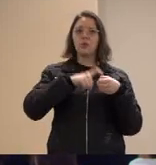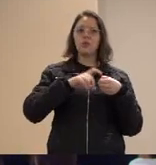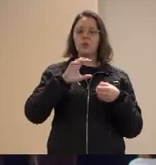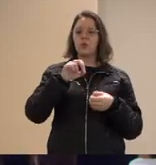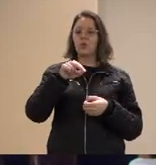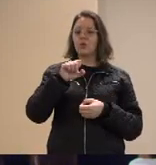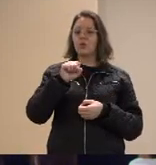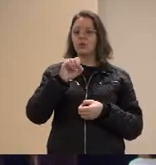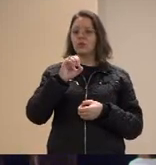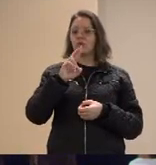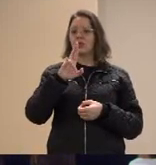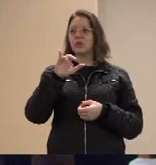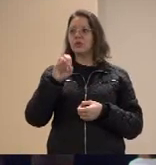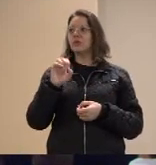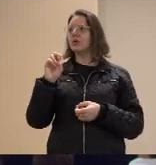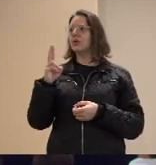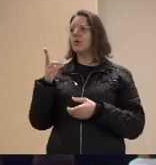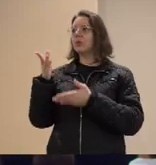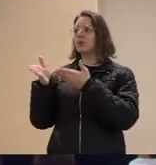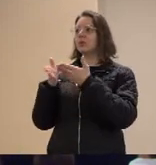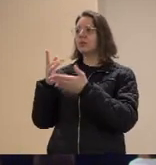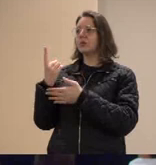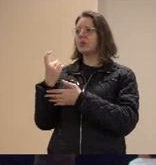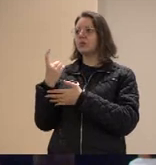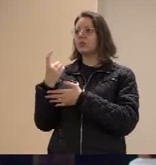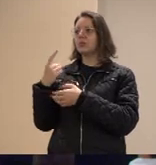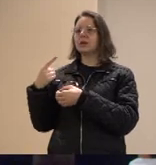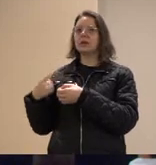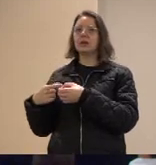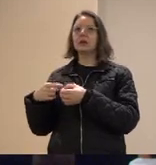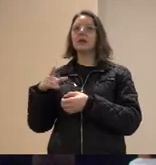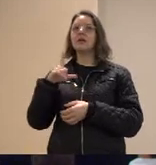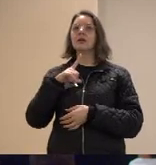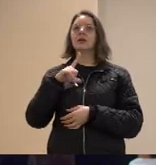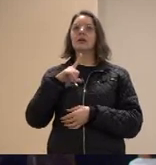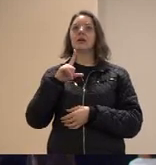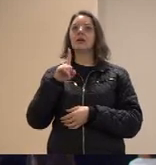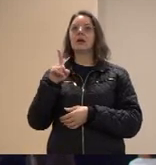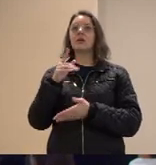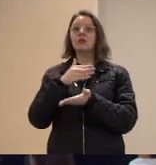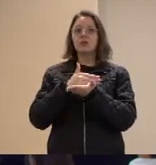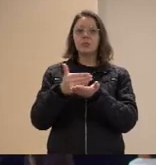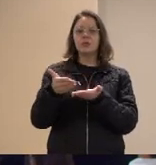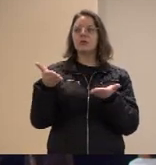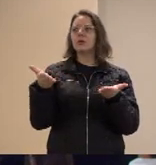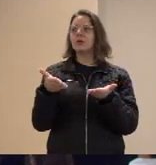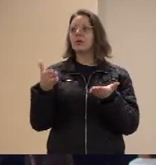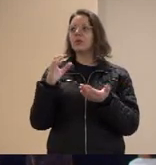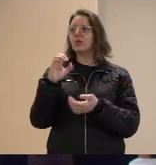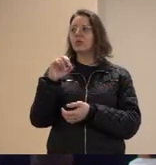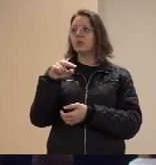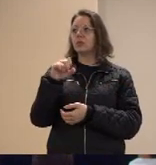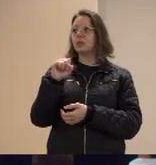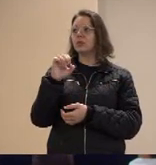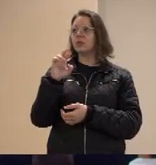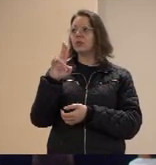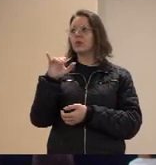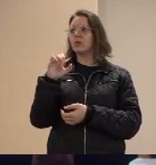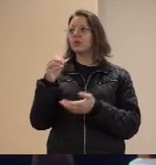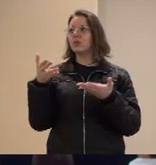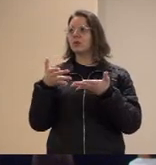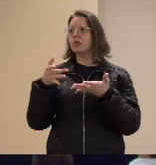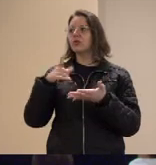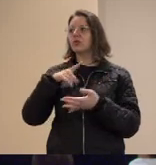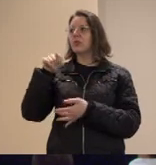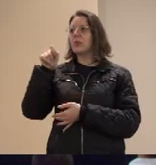não é nenhum serviço exclusivo de um município. Nós temos lá, iniciou através de consórcio e hoje é uma